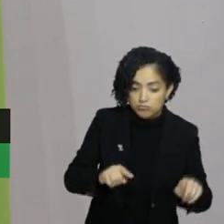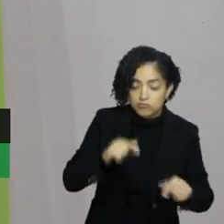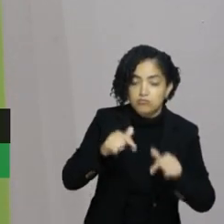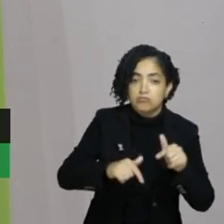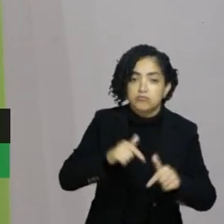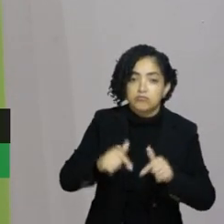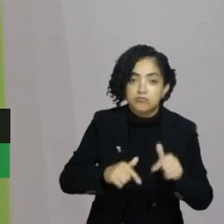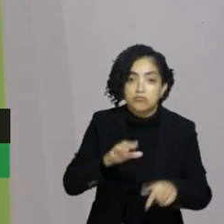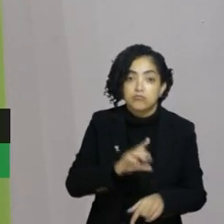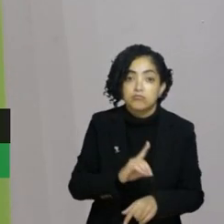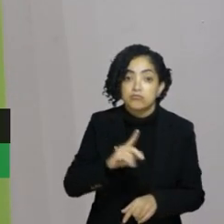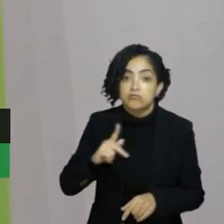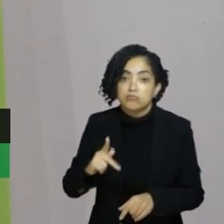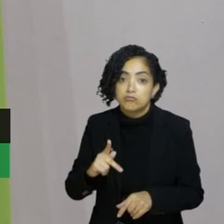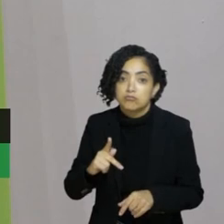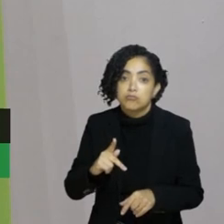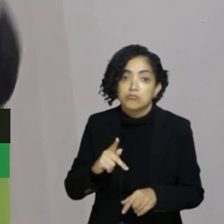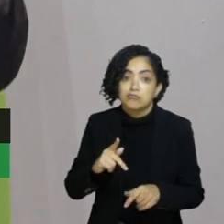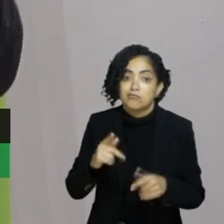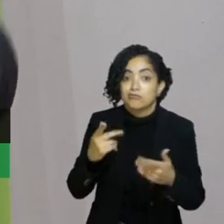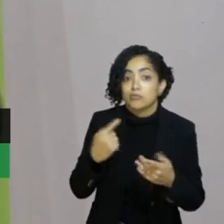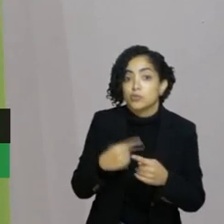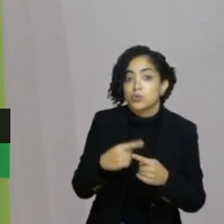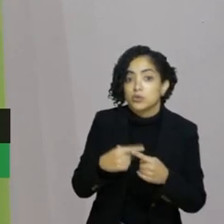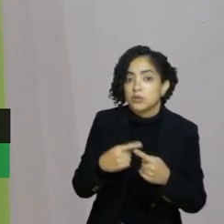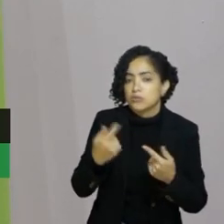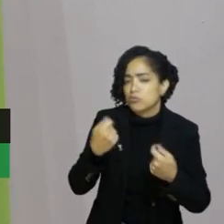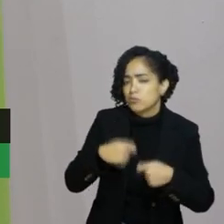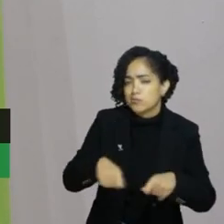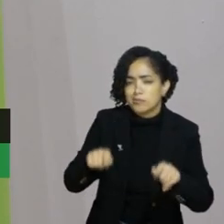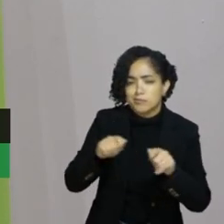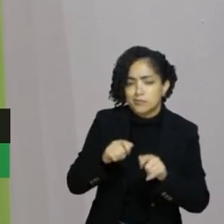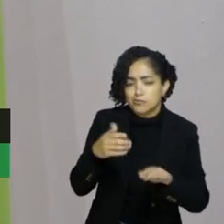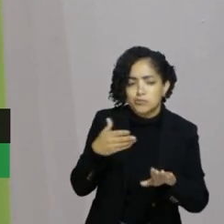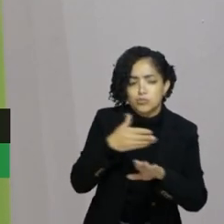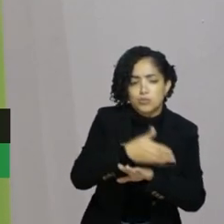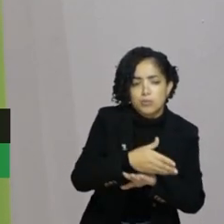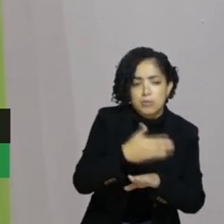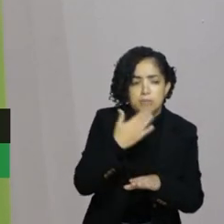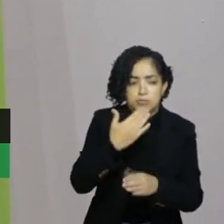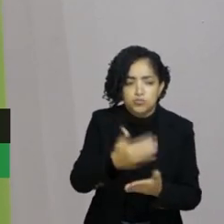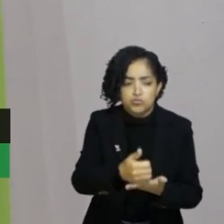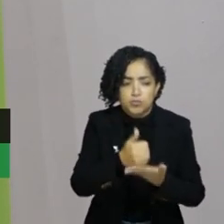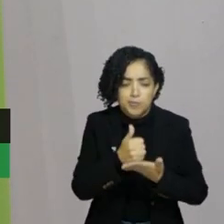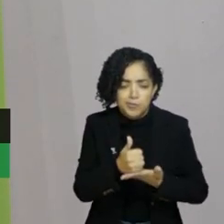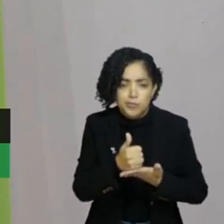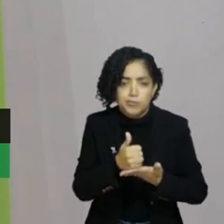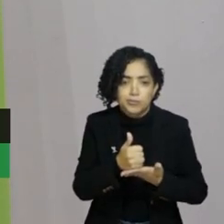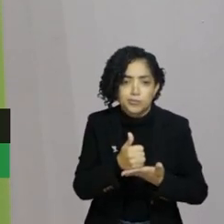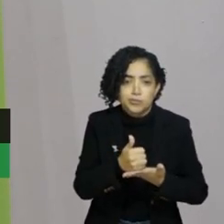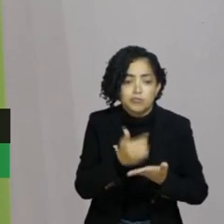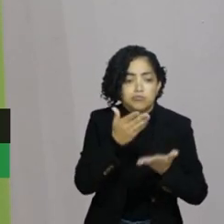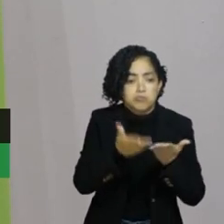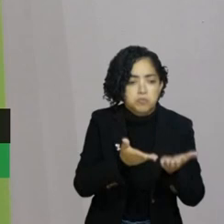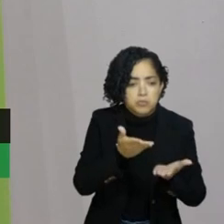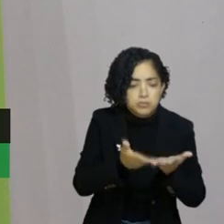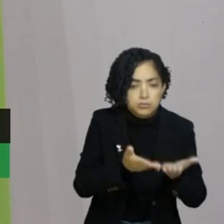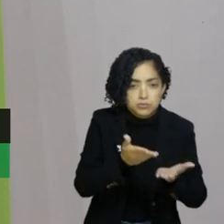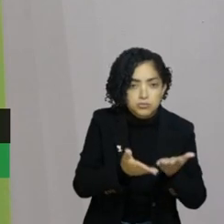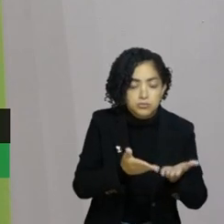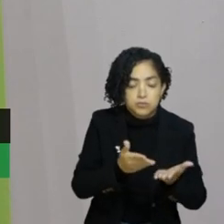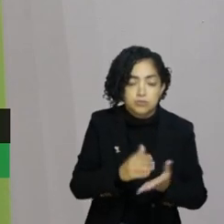da Defensoria, porque nunca precisou ir lá pedir um auxílio, um apoio e uma assistência jurídica